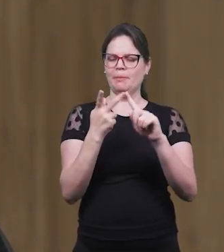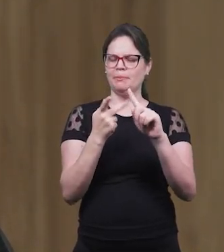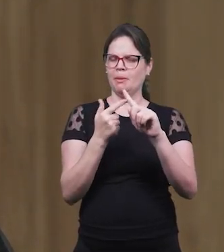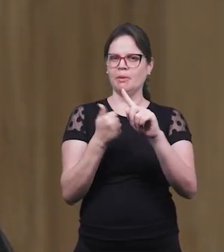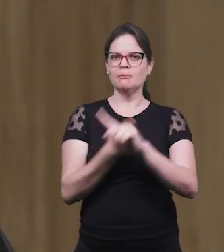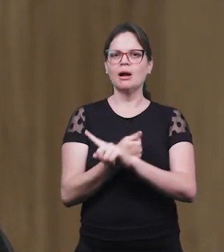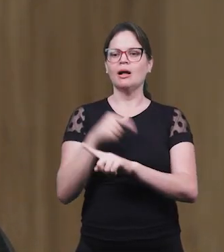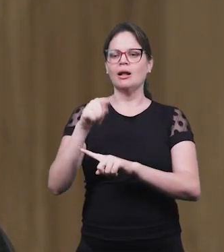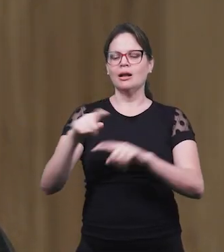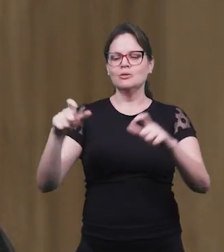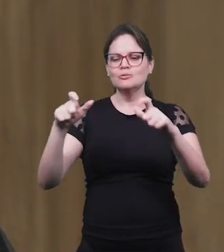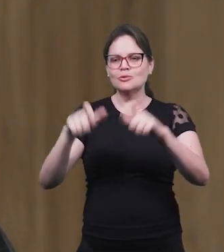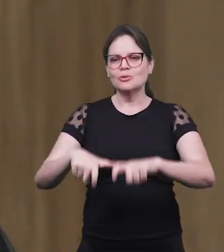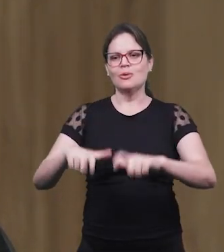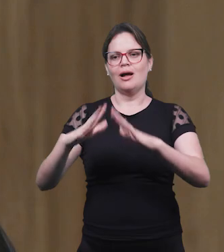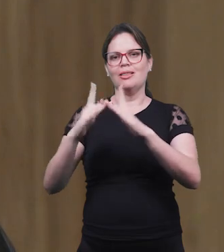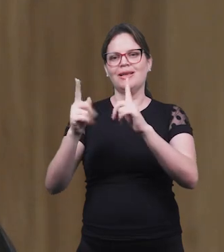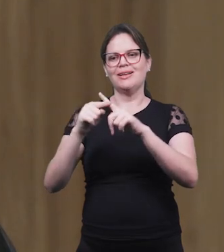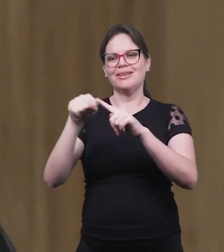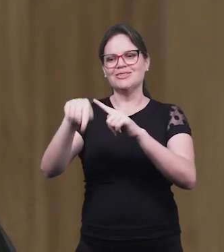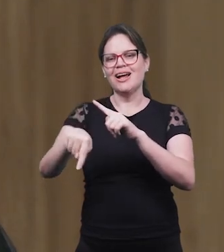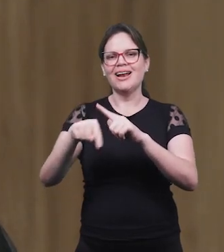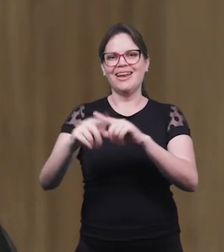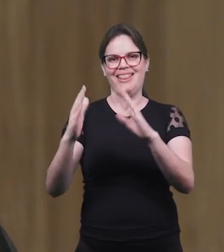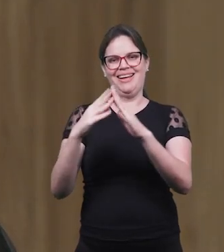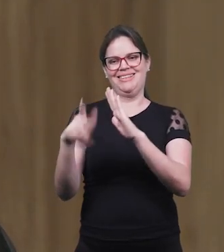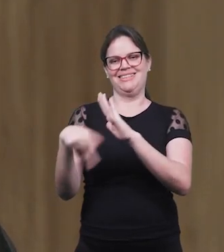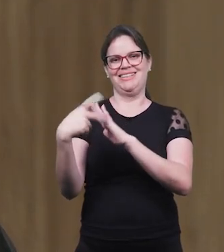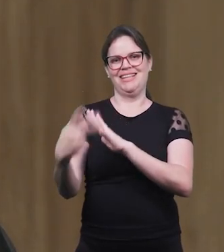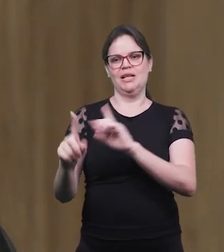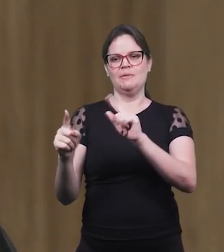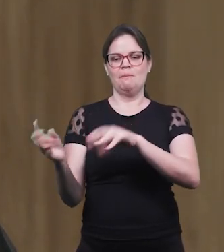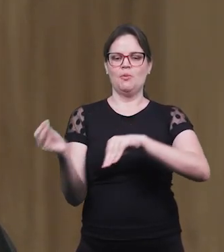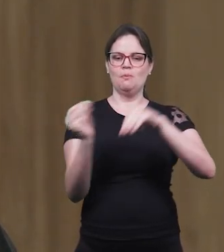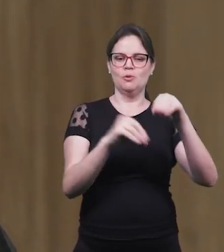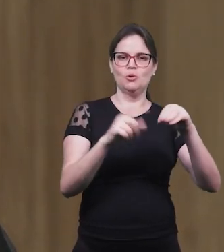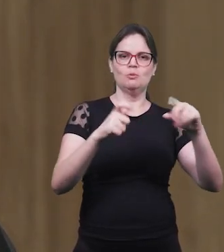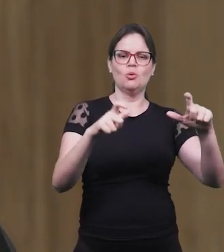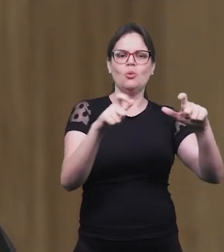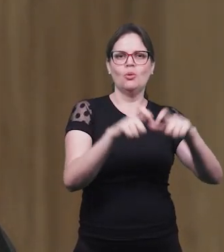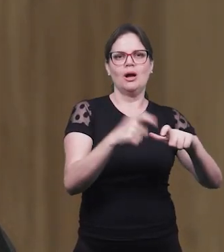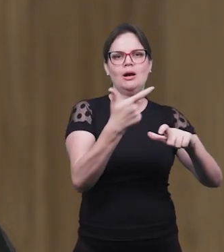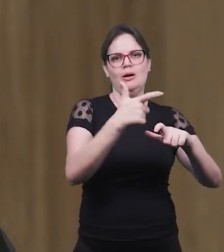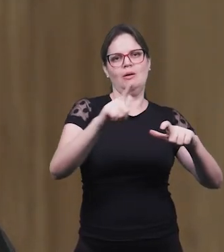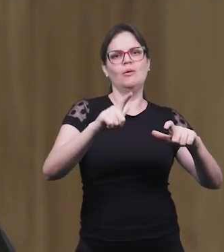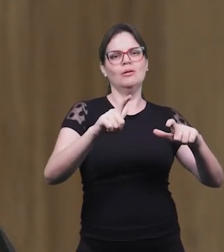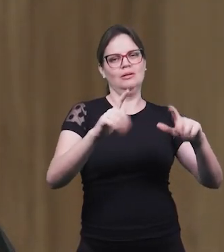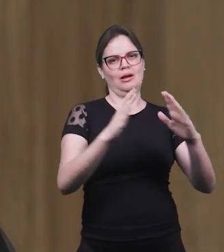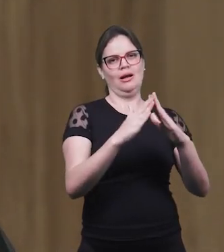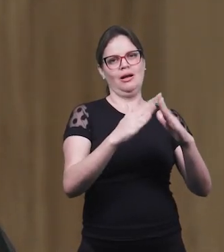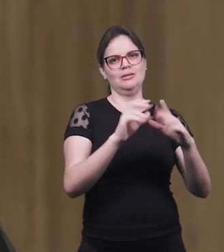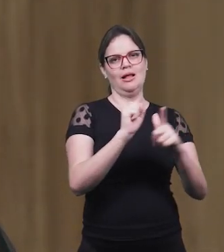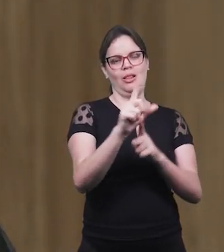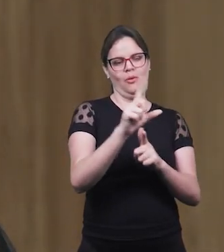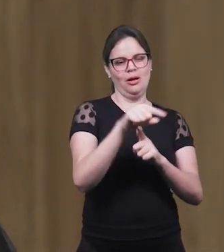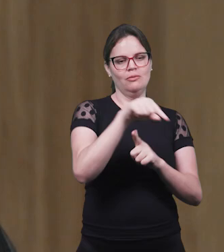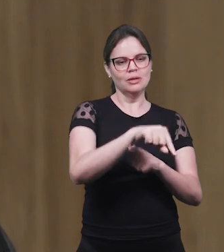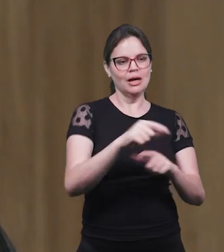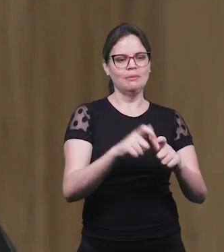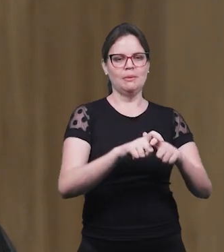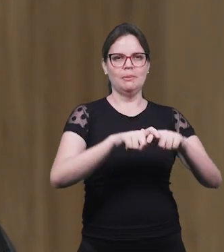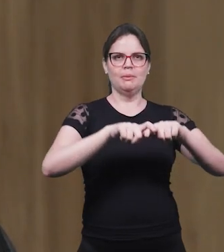naquele salãozinho, primeiro na casa dessa irmã, depois foi no salão, e o Senhor foi falando e a obra foi